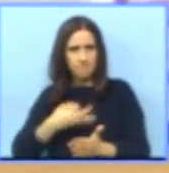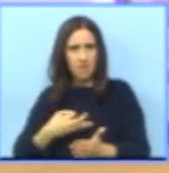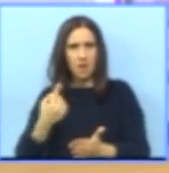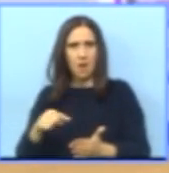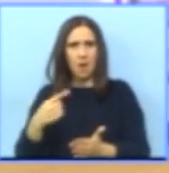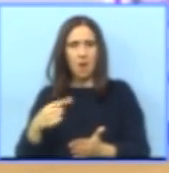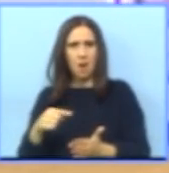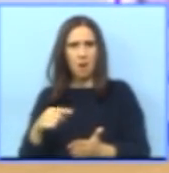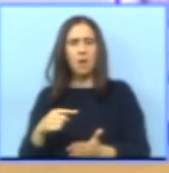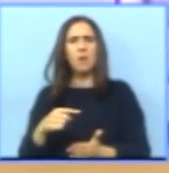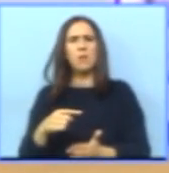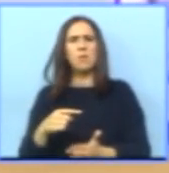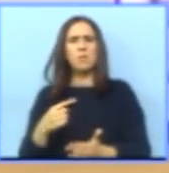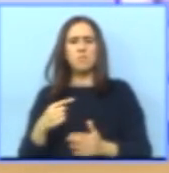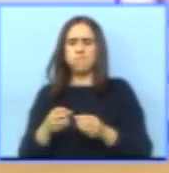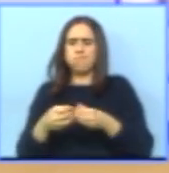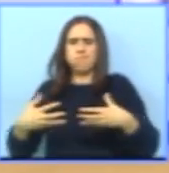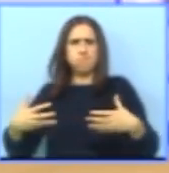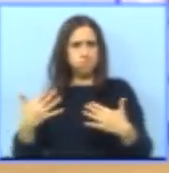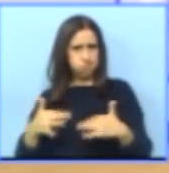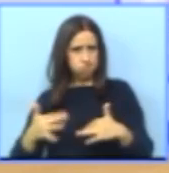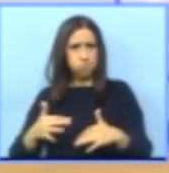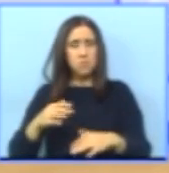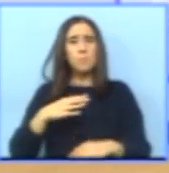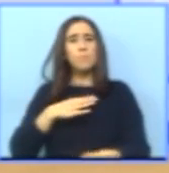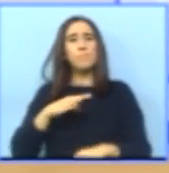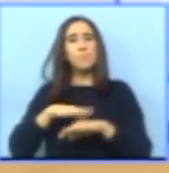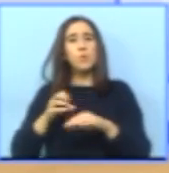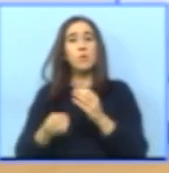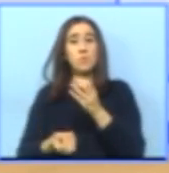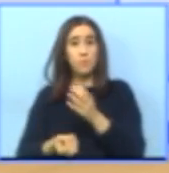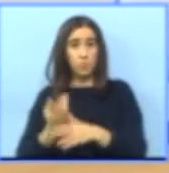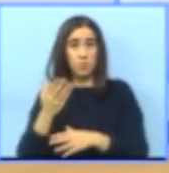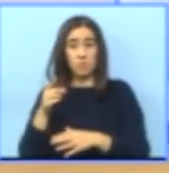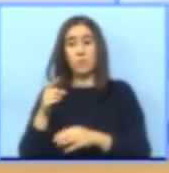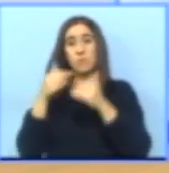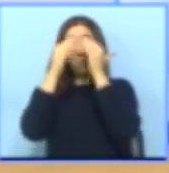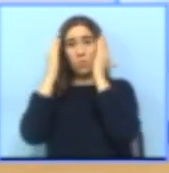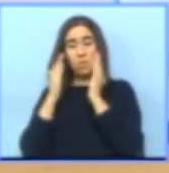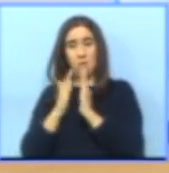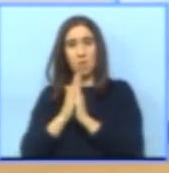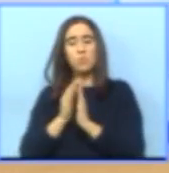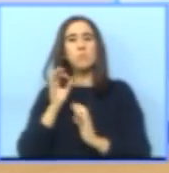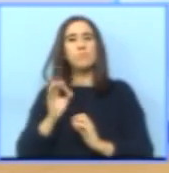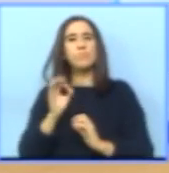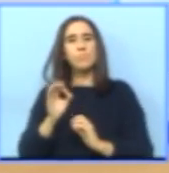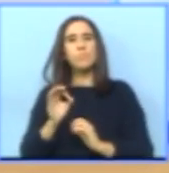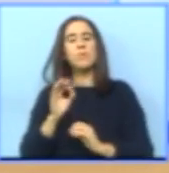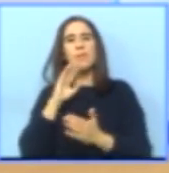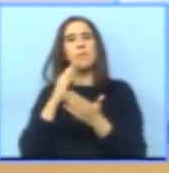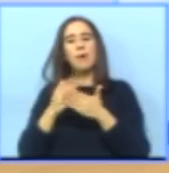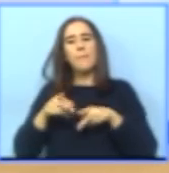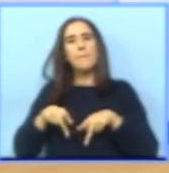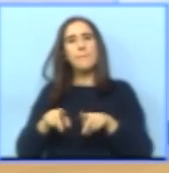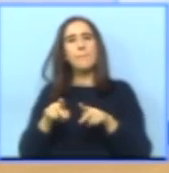mundo, cresceu extraordinariamente, a ordem dada atendendo à fundação desses colégios, e, digamos, um método que se